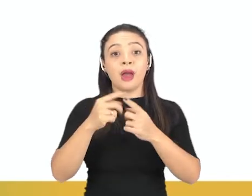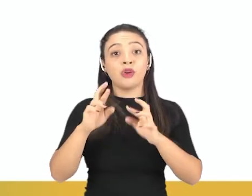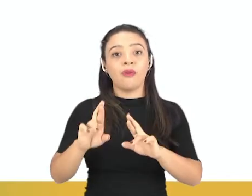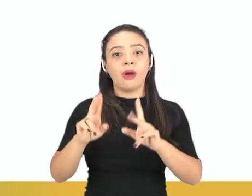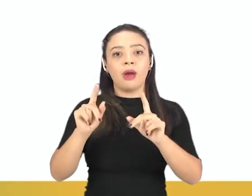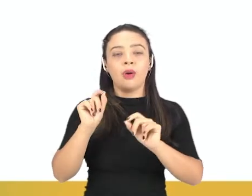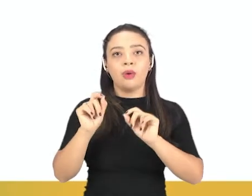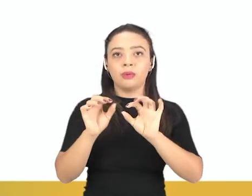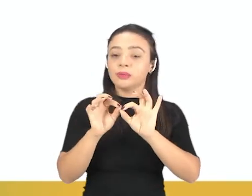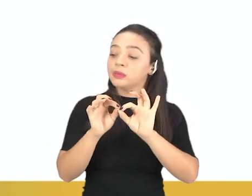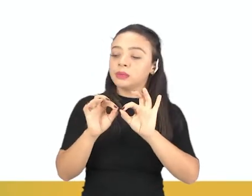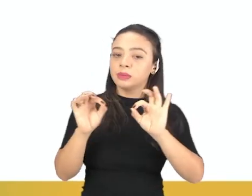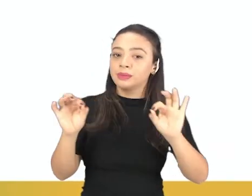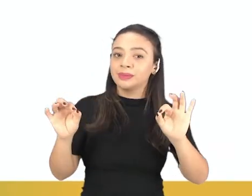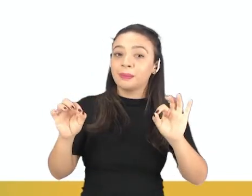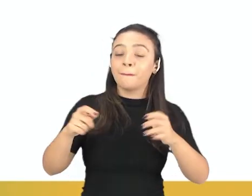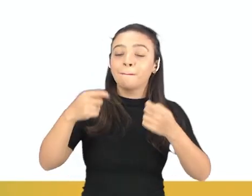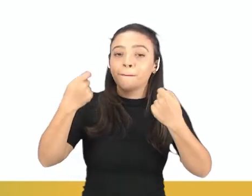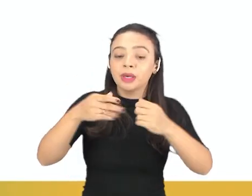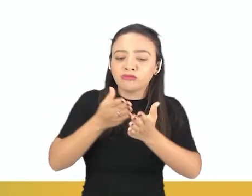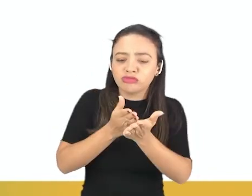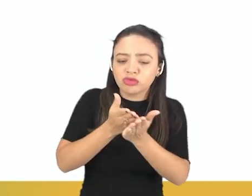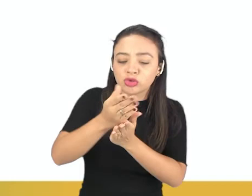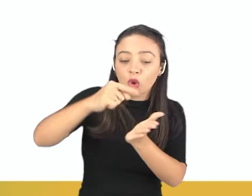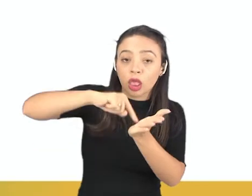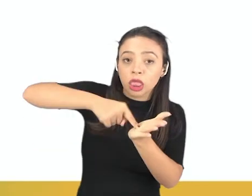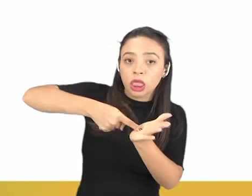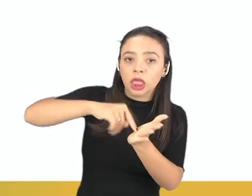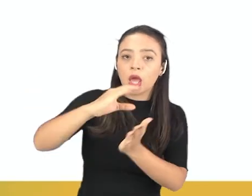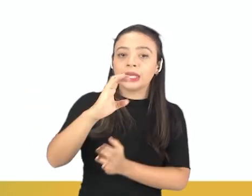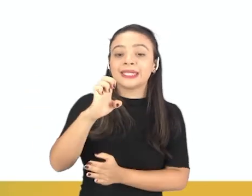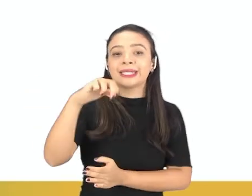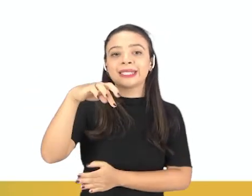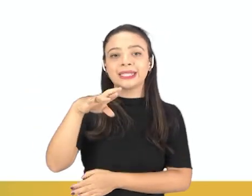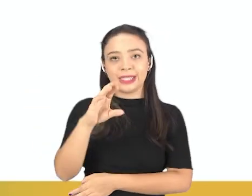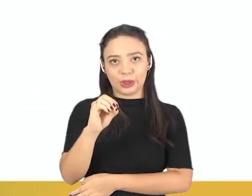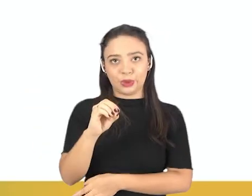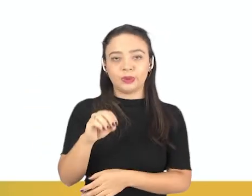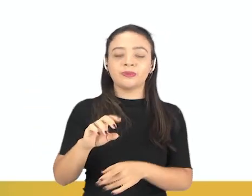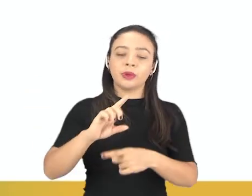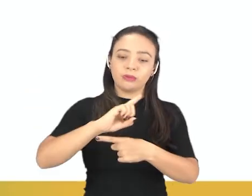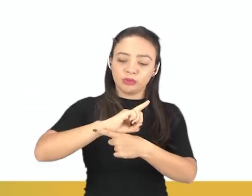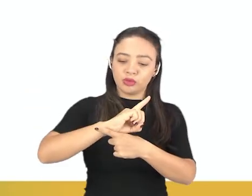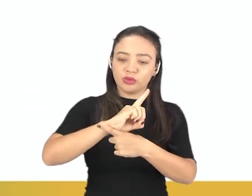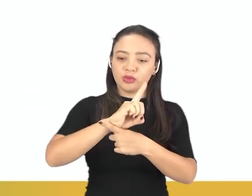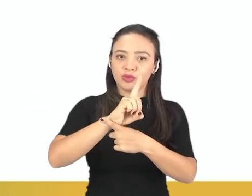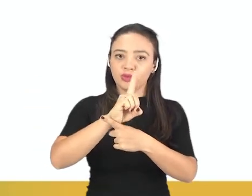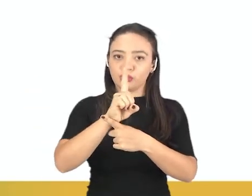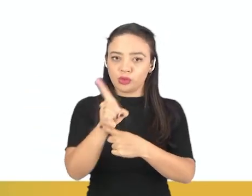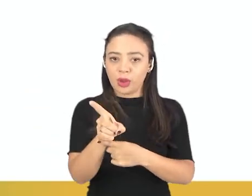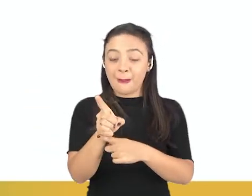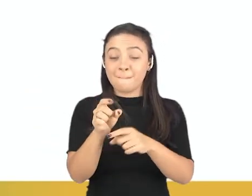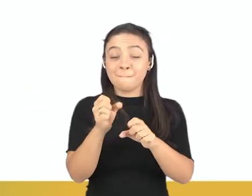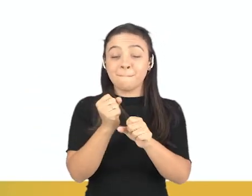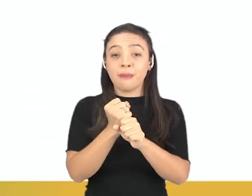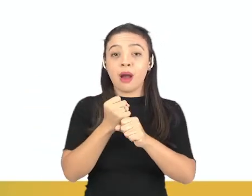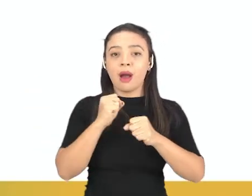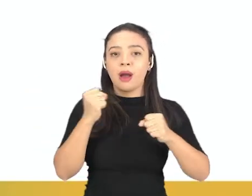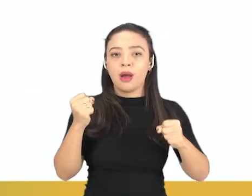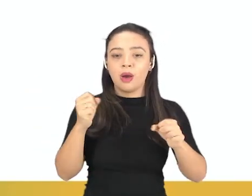pelo centro da do Círculo certinho e o diâmetro é a corda de maior comprimento possível